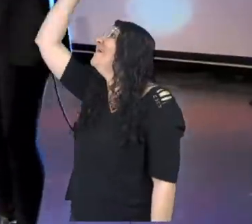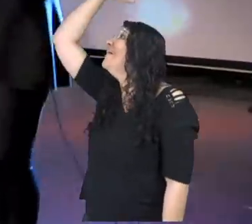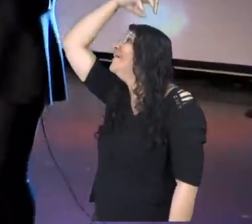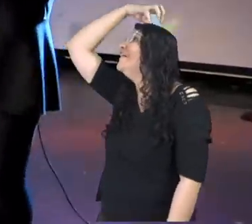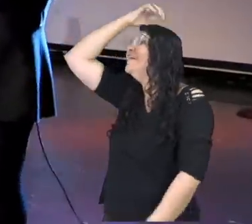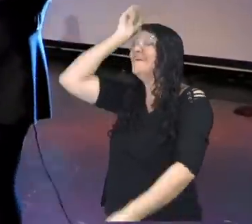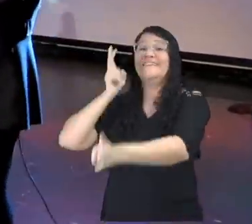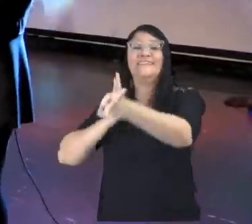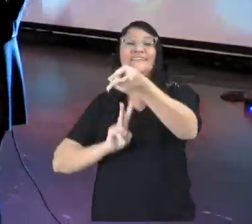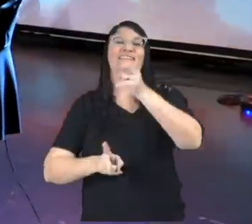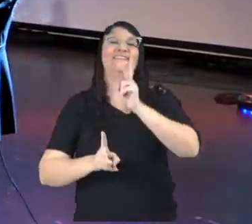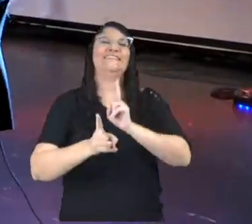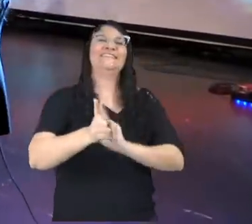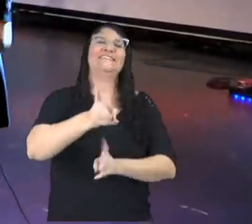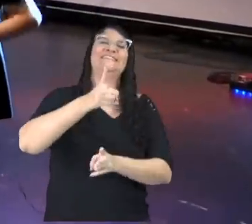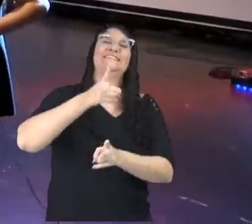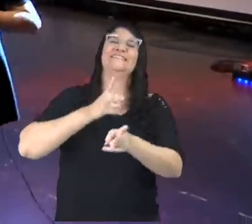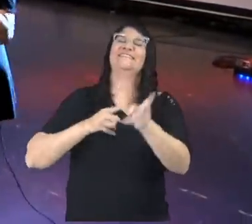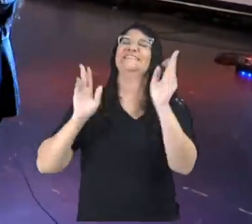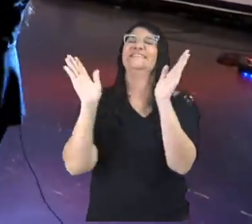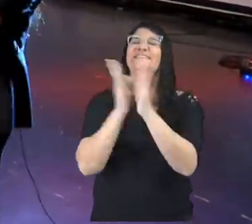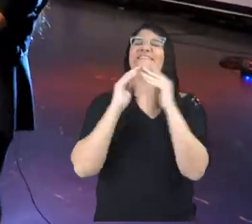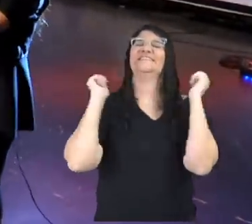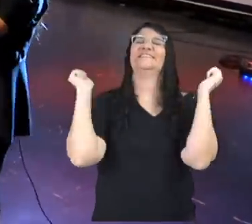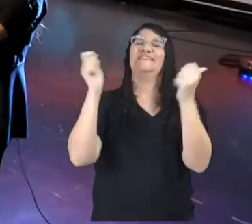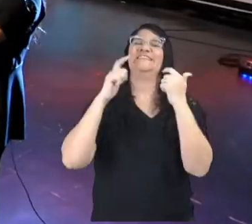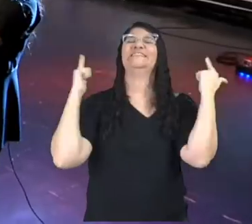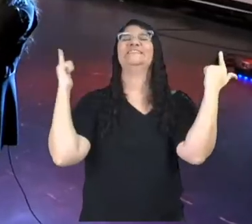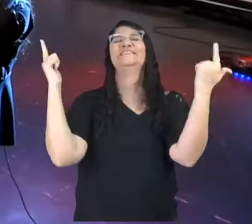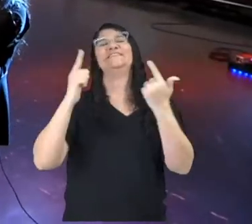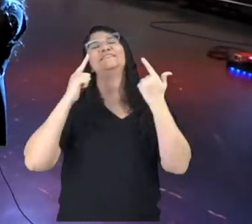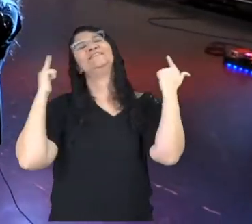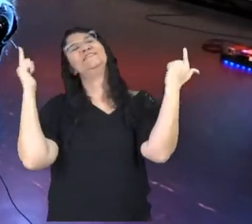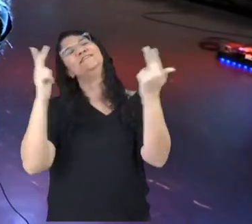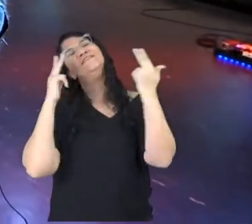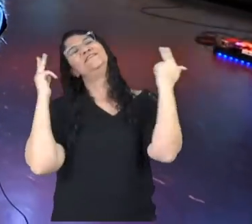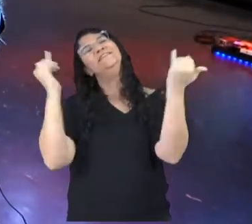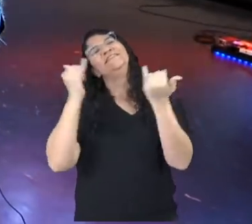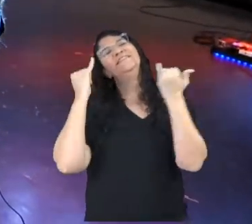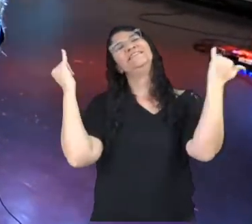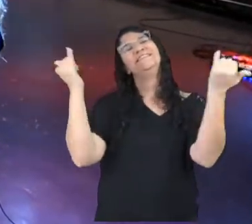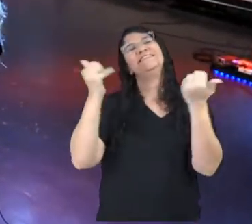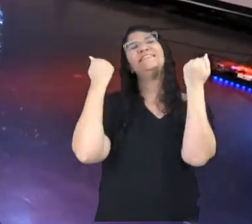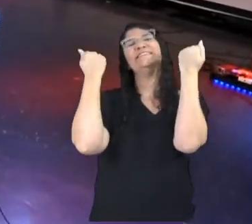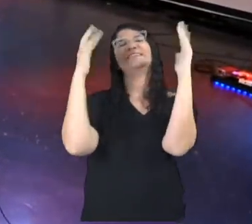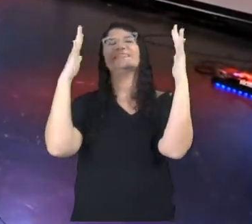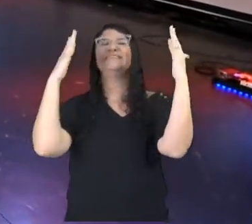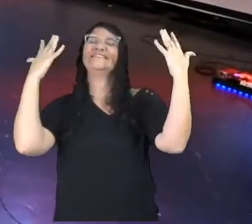sempre. Aleluia.